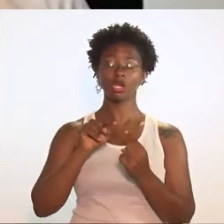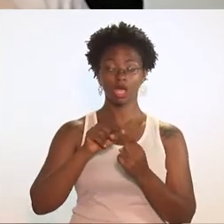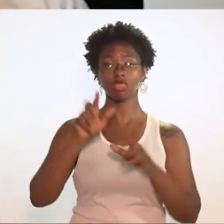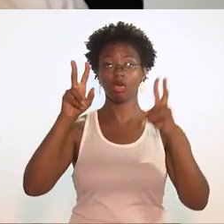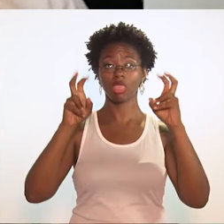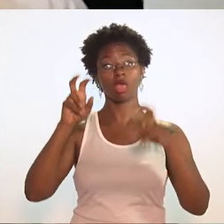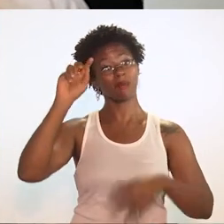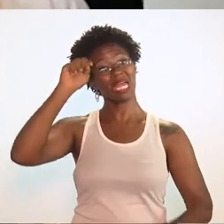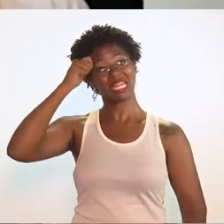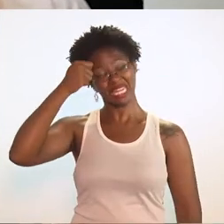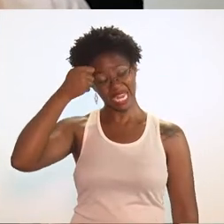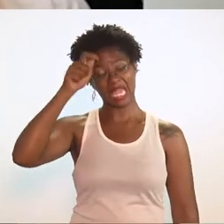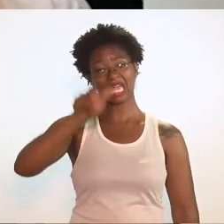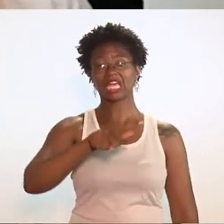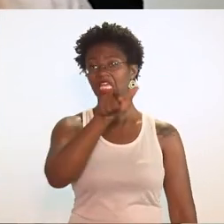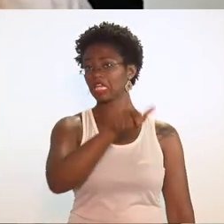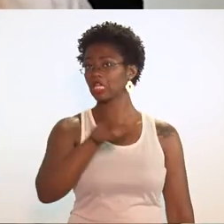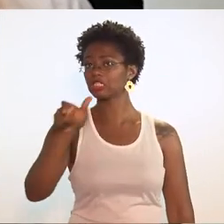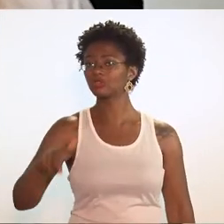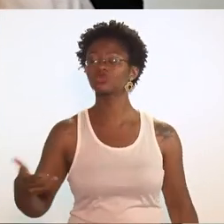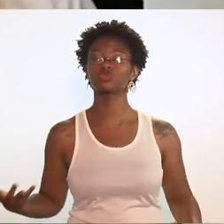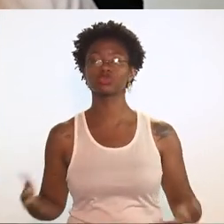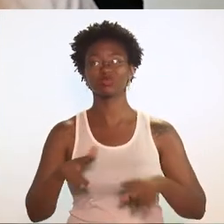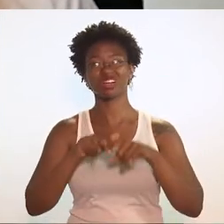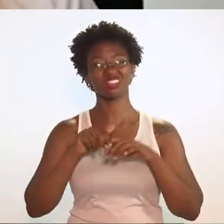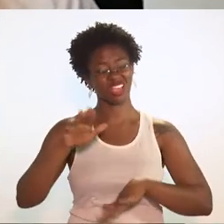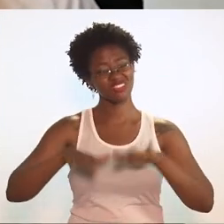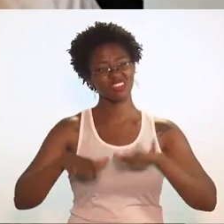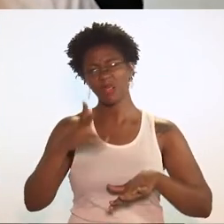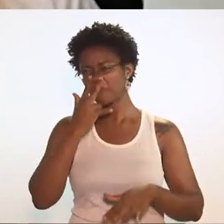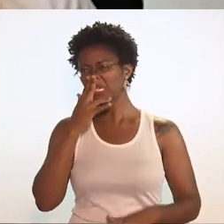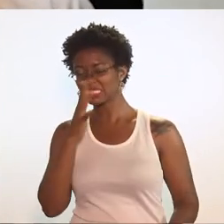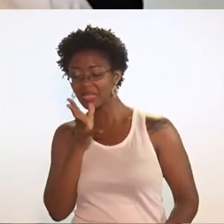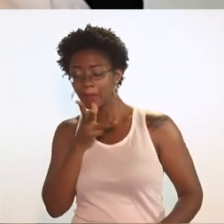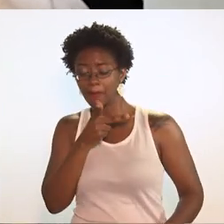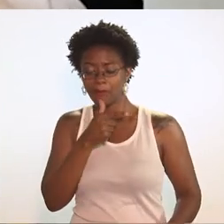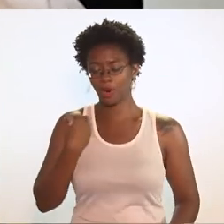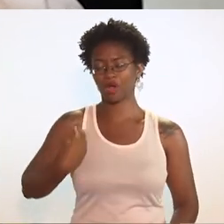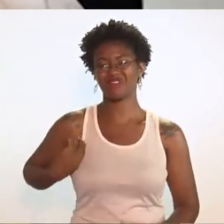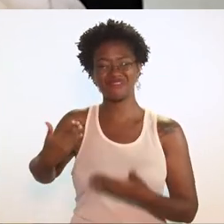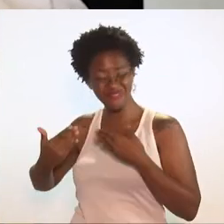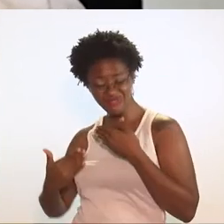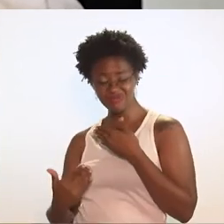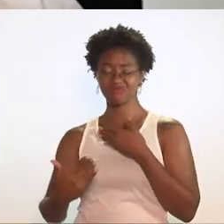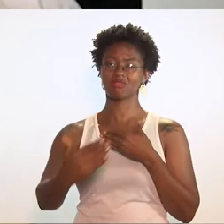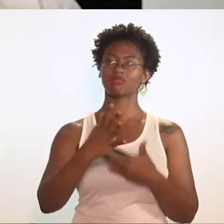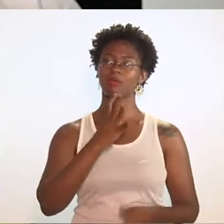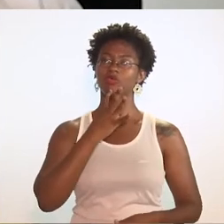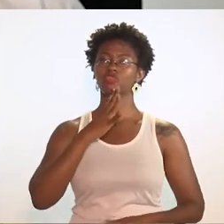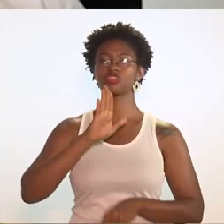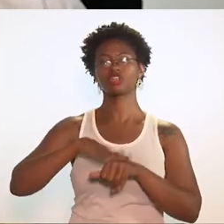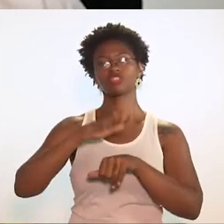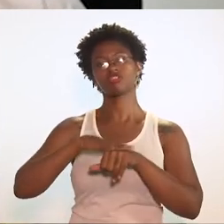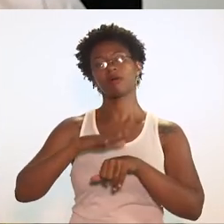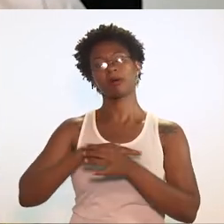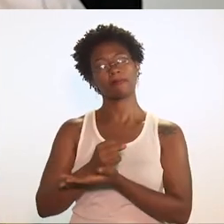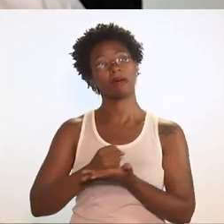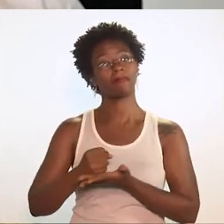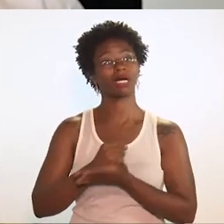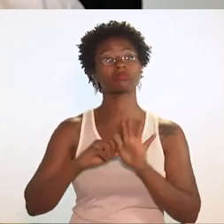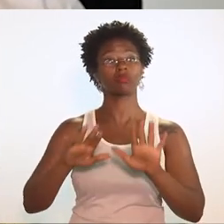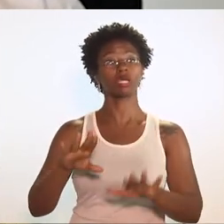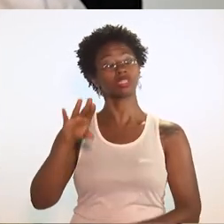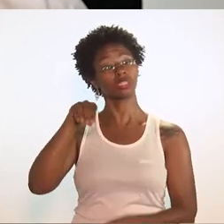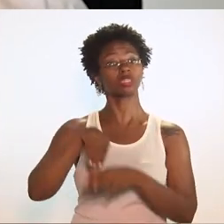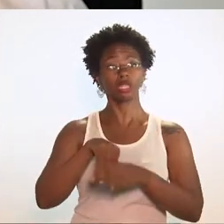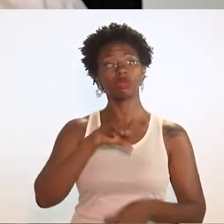principalmente envolvendo a questão da negritude, né? Que às vezes a gente demora uma vida inteira para se reconhecer as